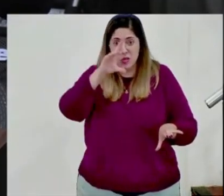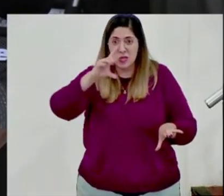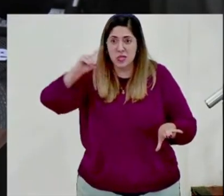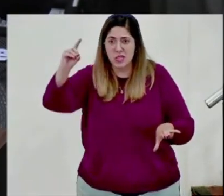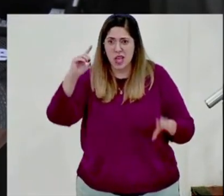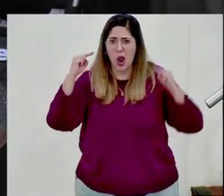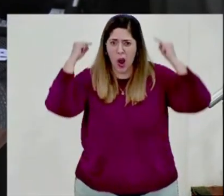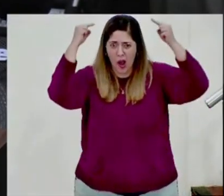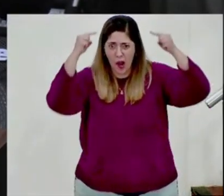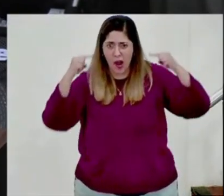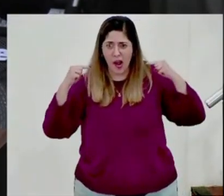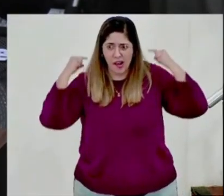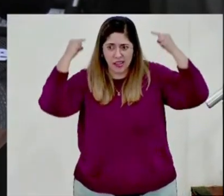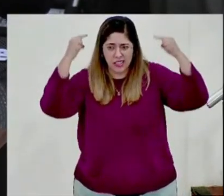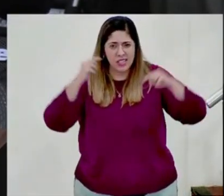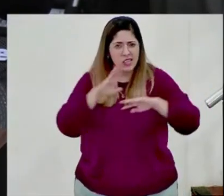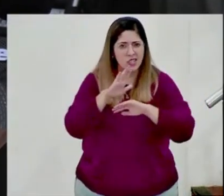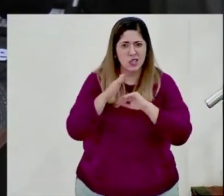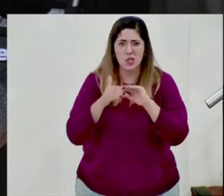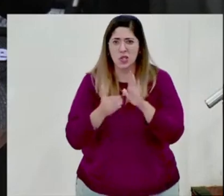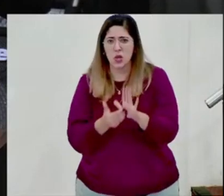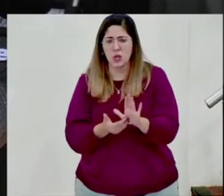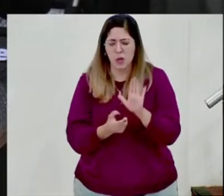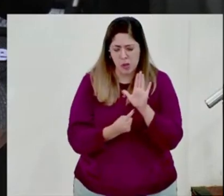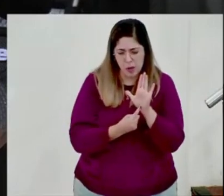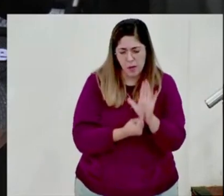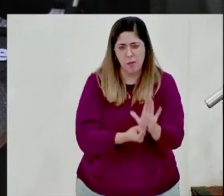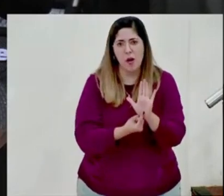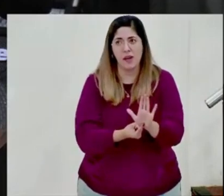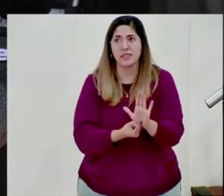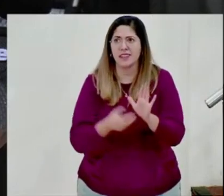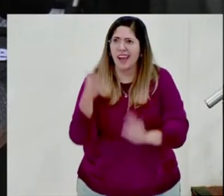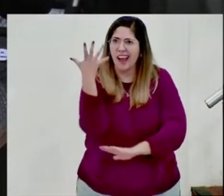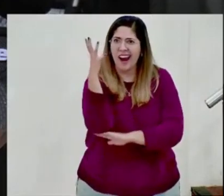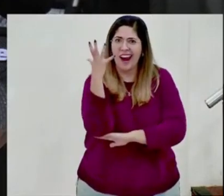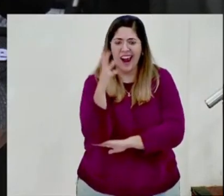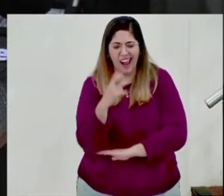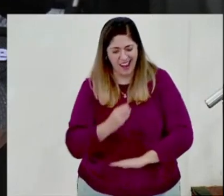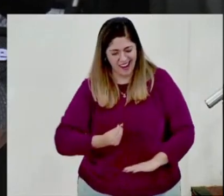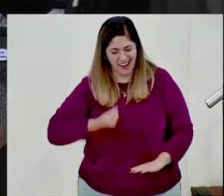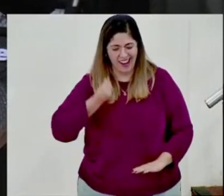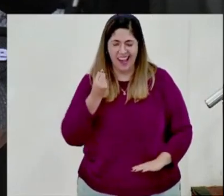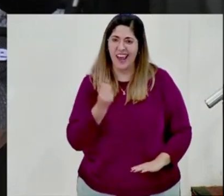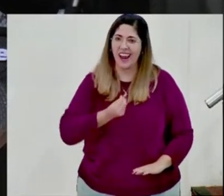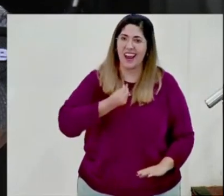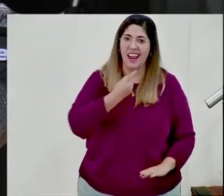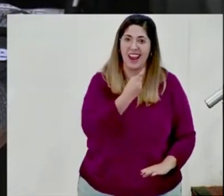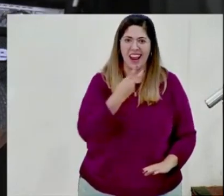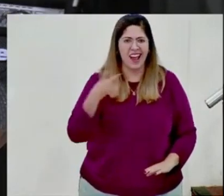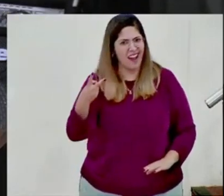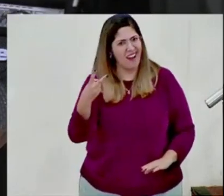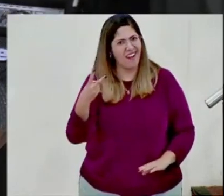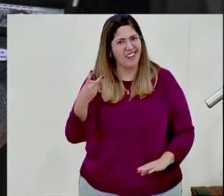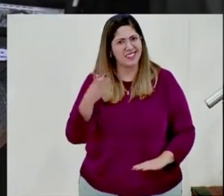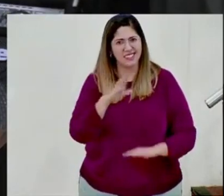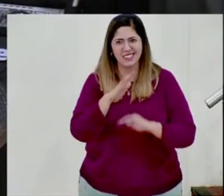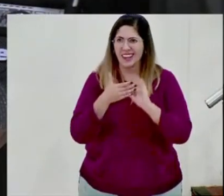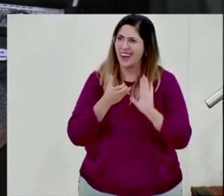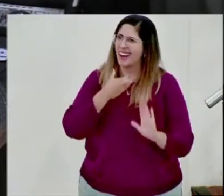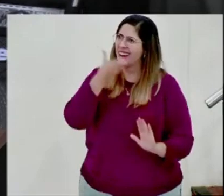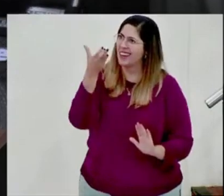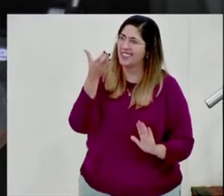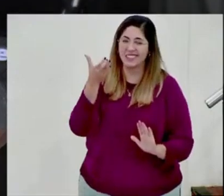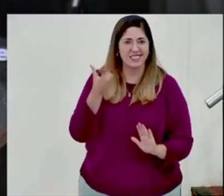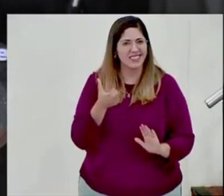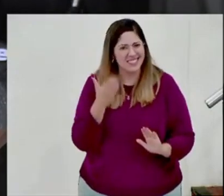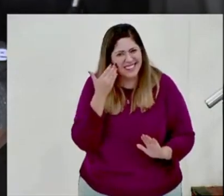da sua praça, de uma e de outra margem do rio, está a árvore da vida, que produz 12 frutos, e fala de folhas e fala de cura.